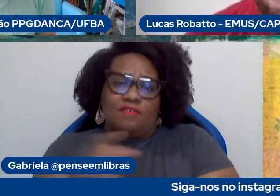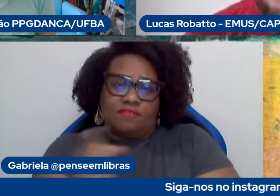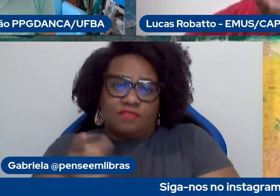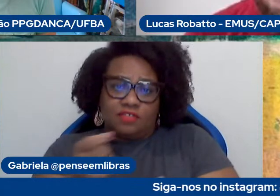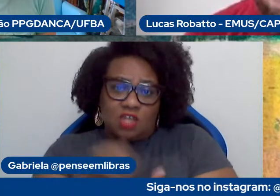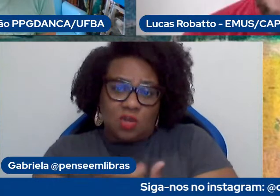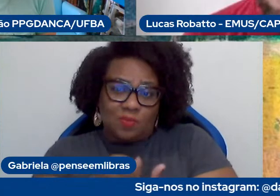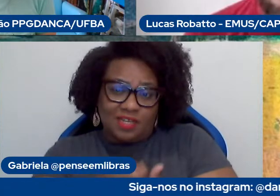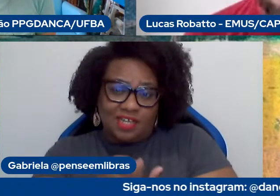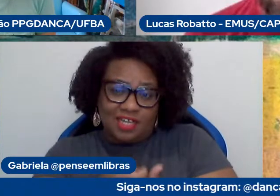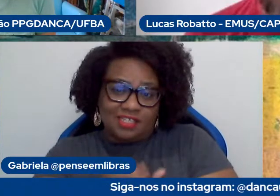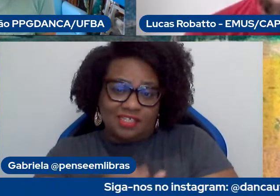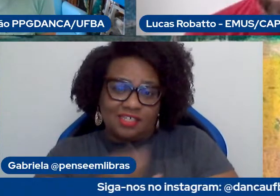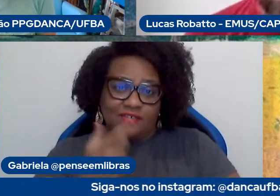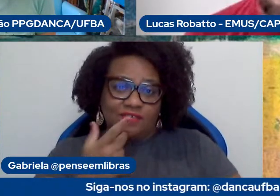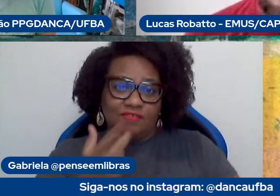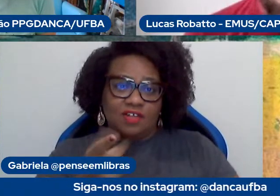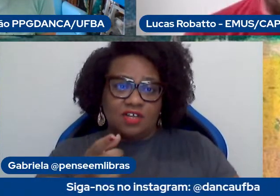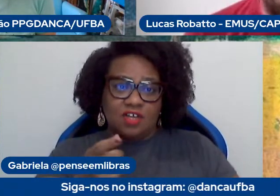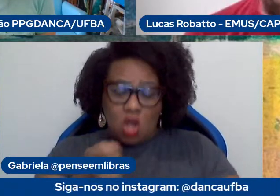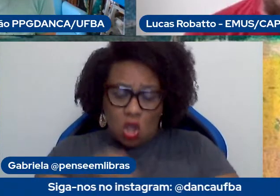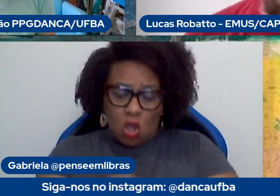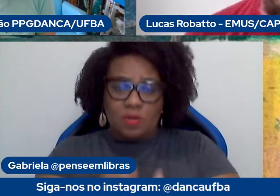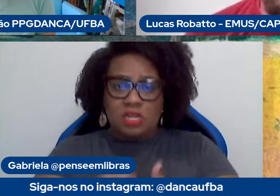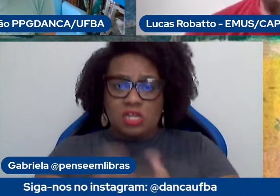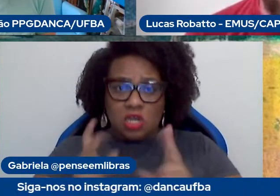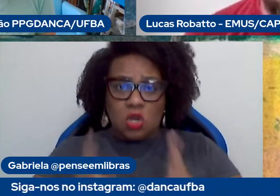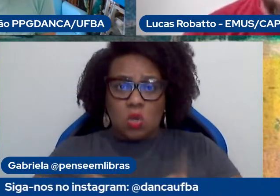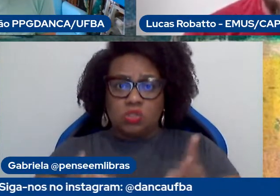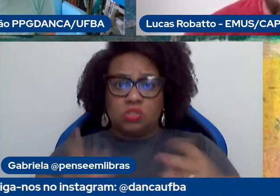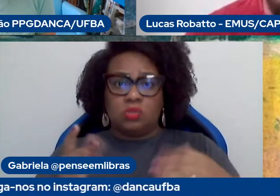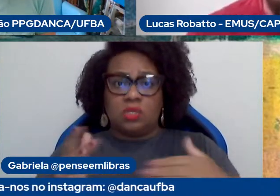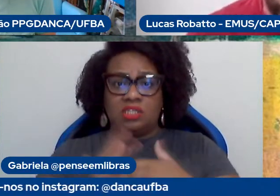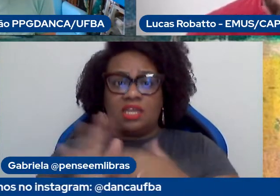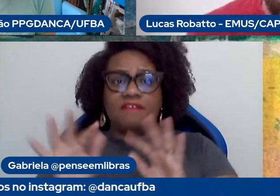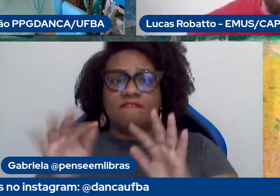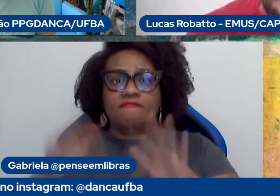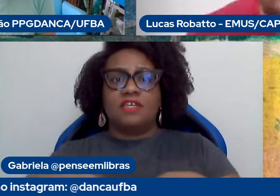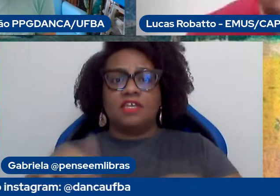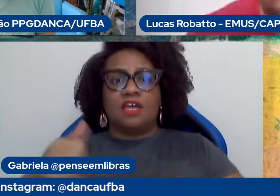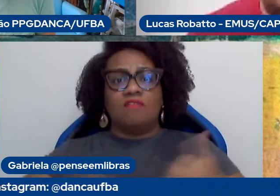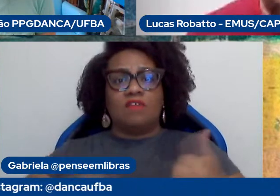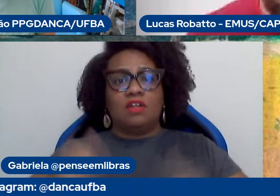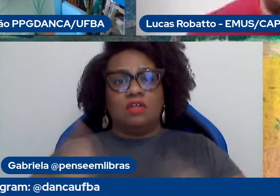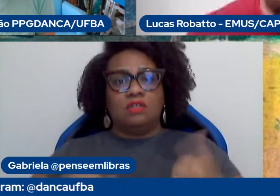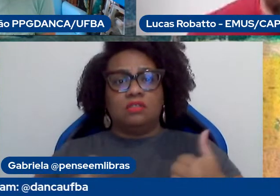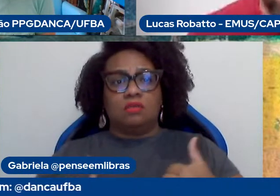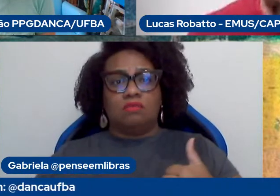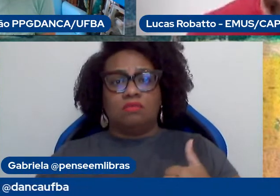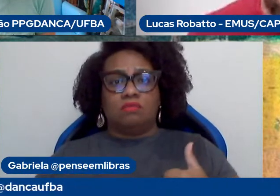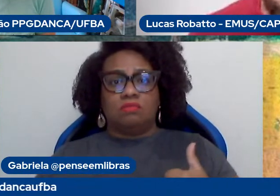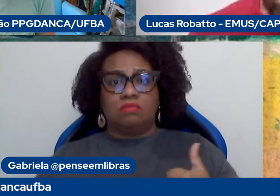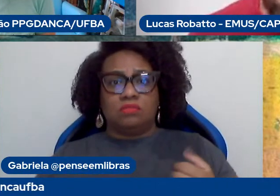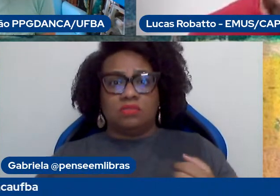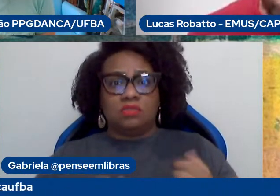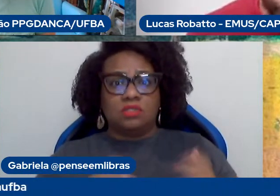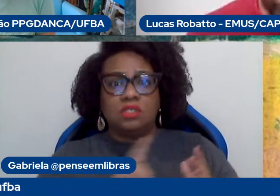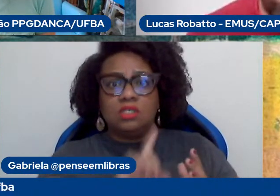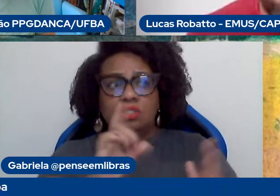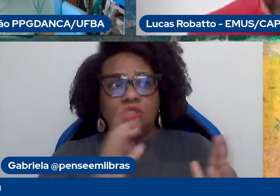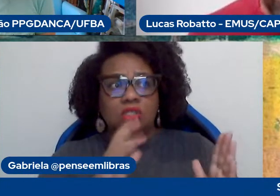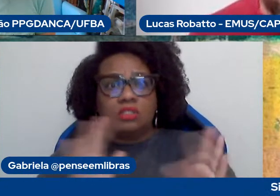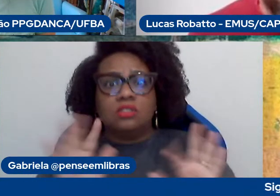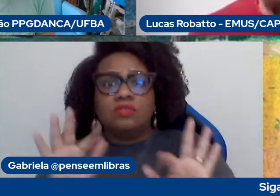vocês têm obrigação de continuar até terminar a avaliação, aí foi a Vera que colocou, se na dia sem final a gente fica até quando? Até a justiça